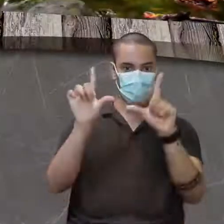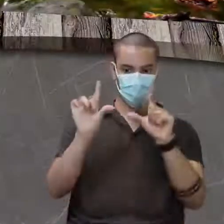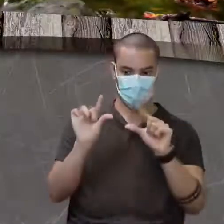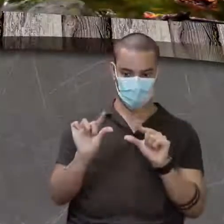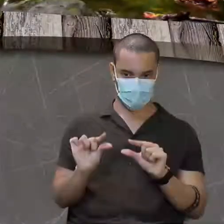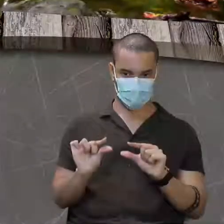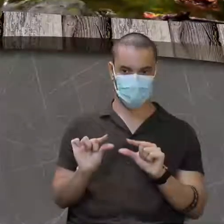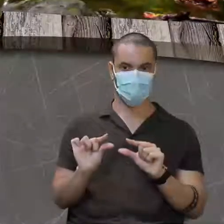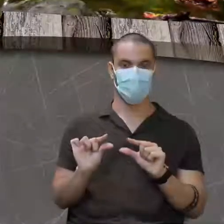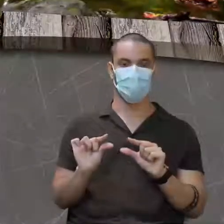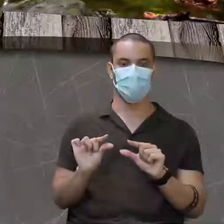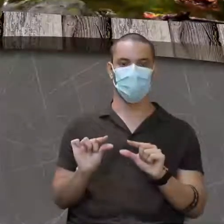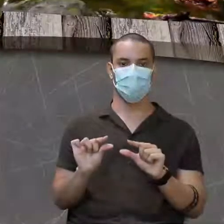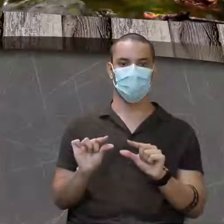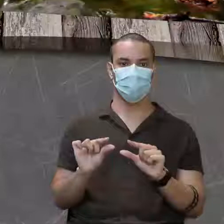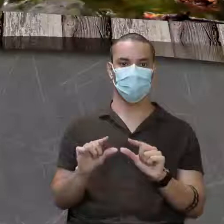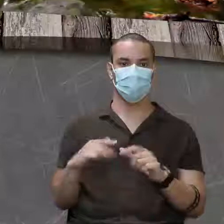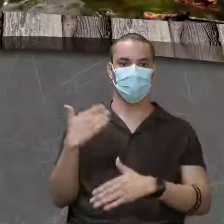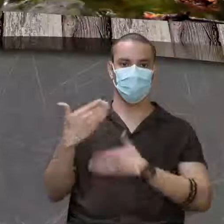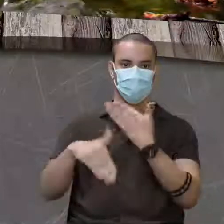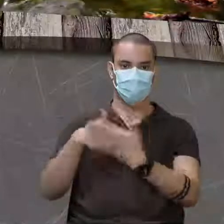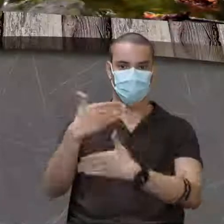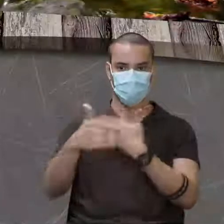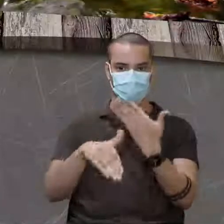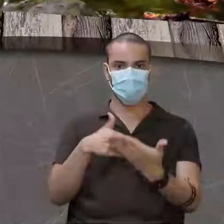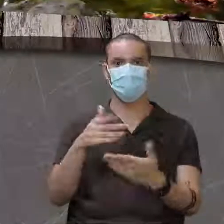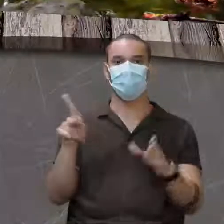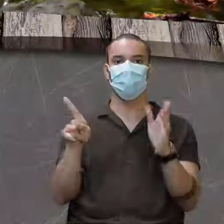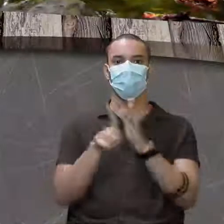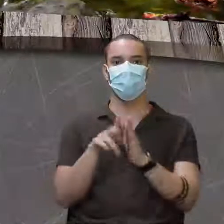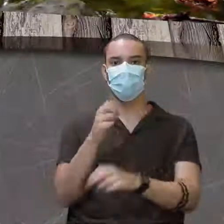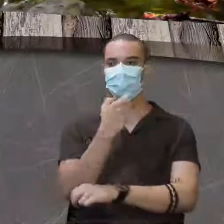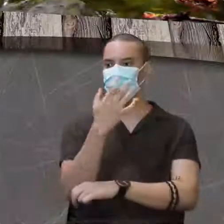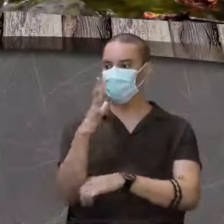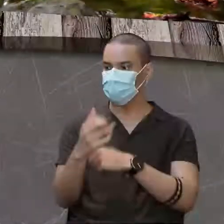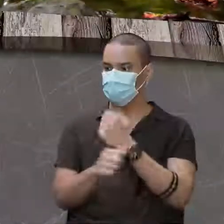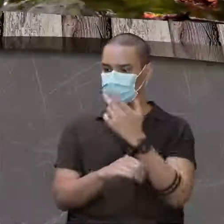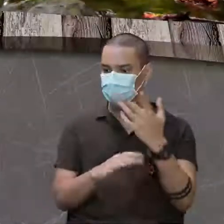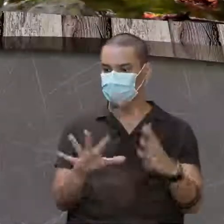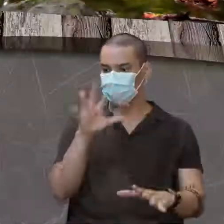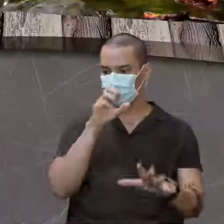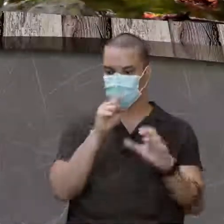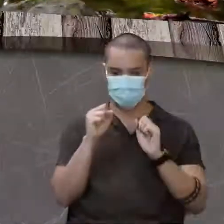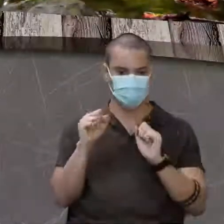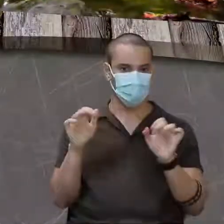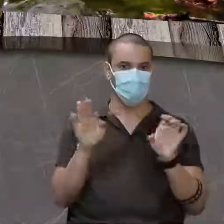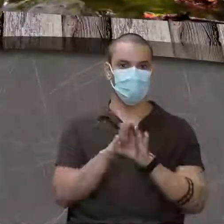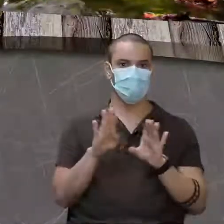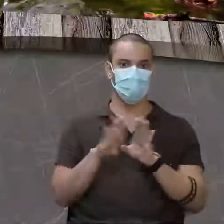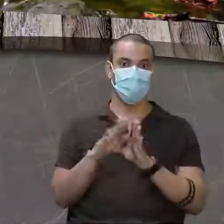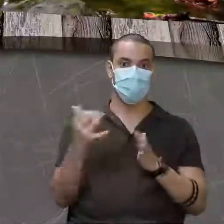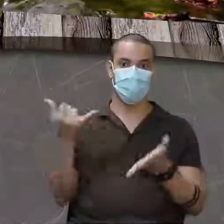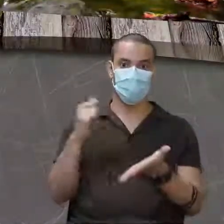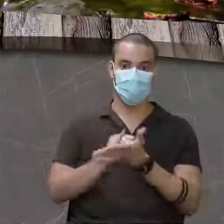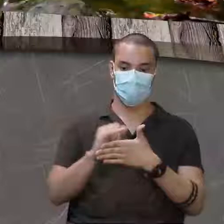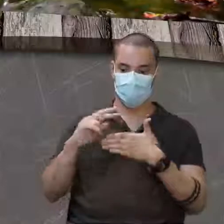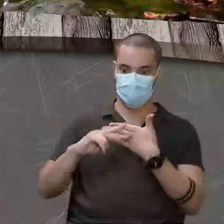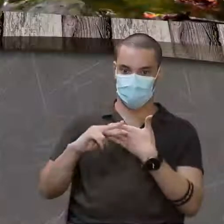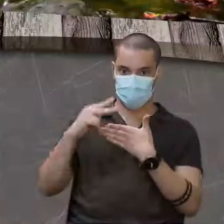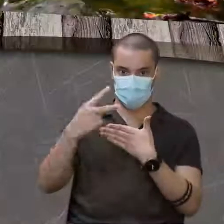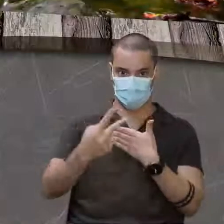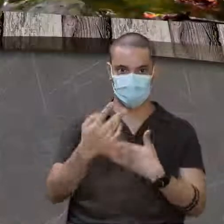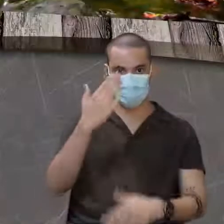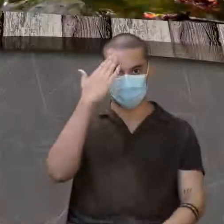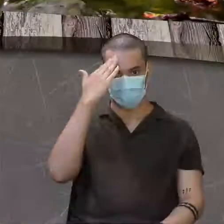redução do desenvolvimento dessas plantas de respiração aérea. Consequentemente,